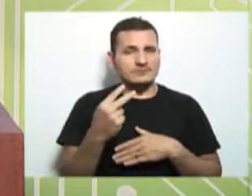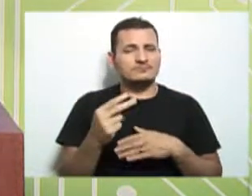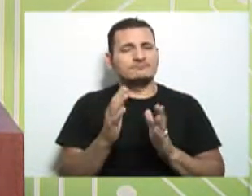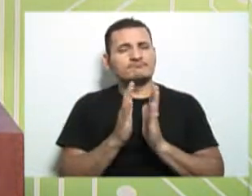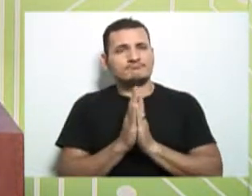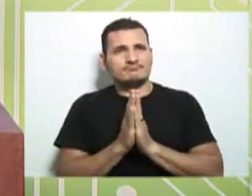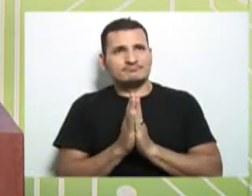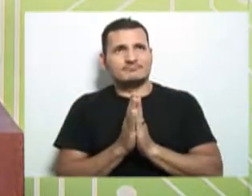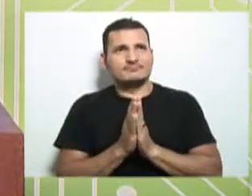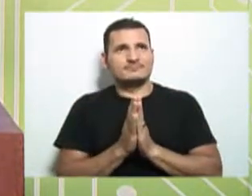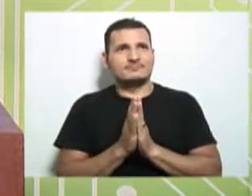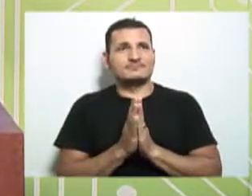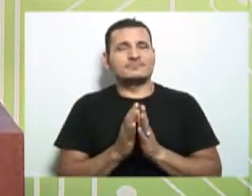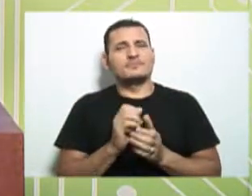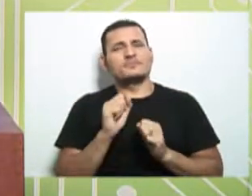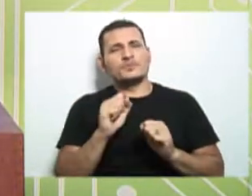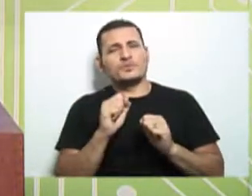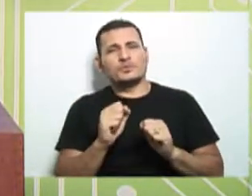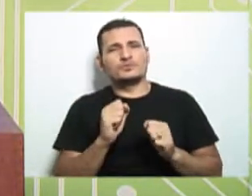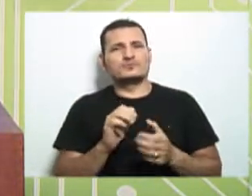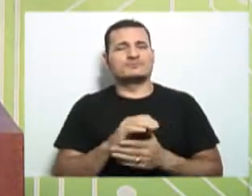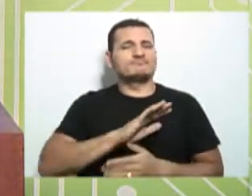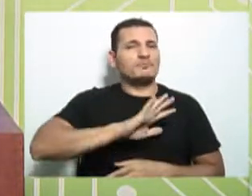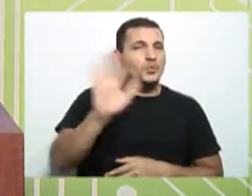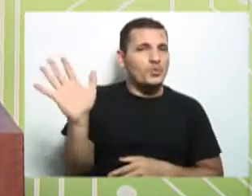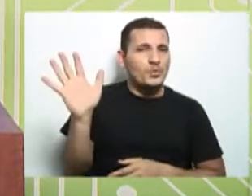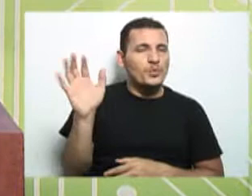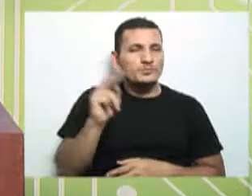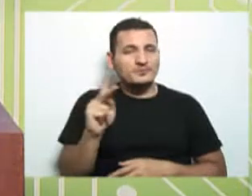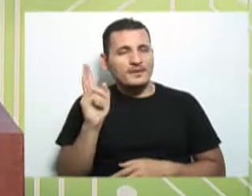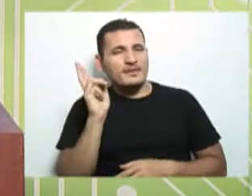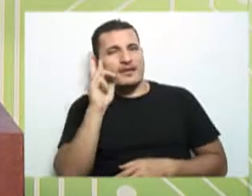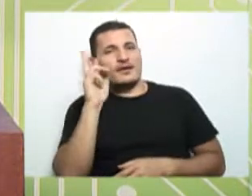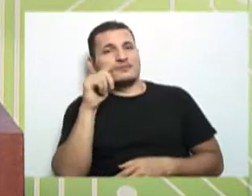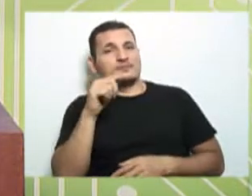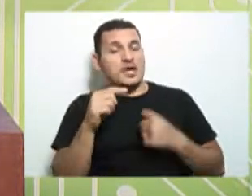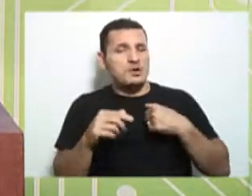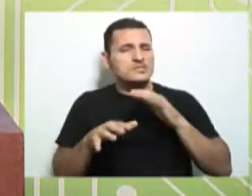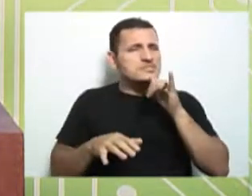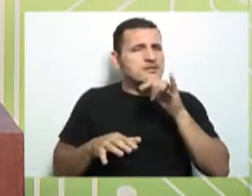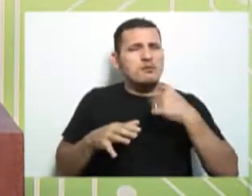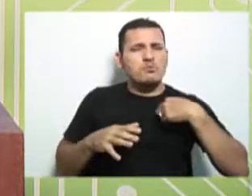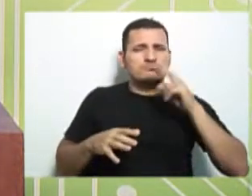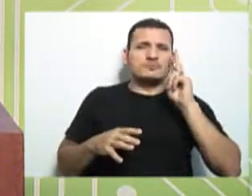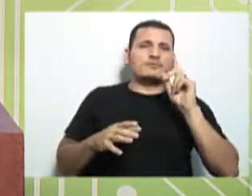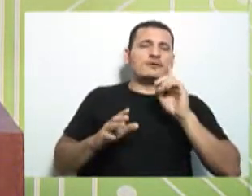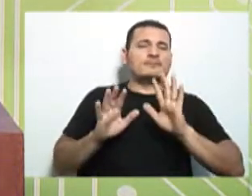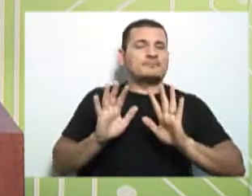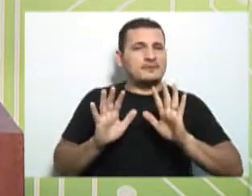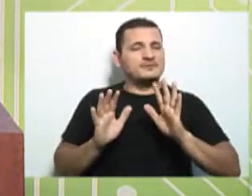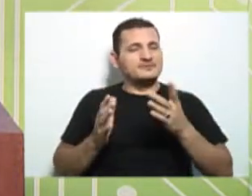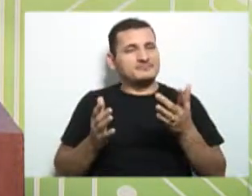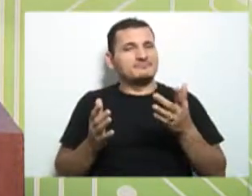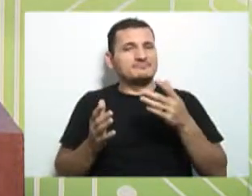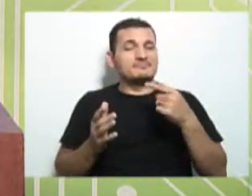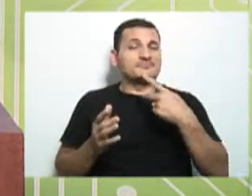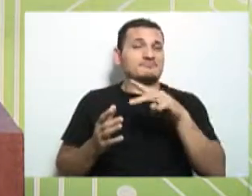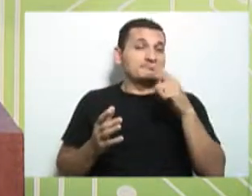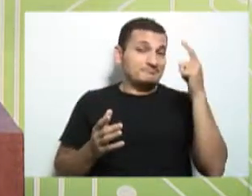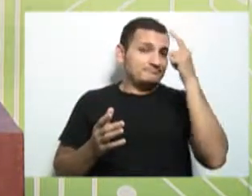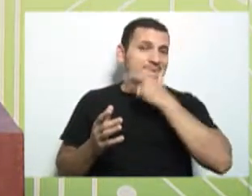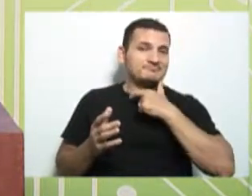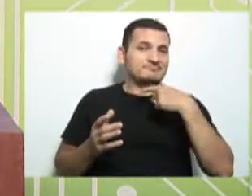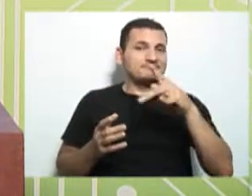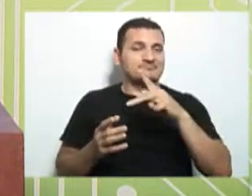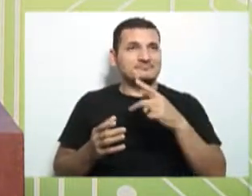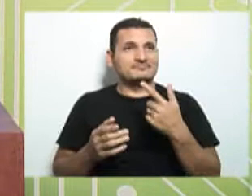favor, comenta, fala, oi professor, lembra do senhor? Eu posso não lembrar, porque realmente eu não vou lembrar da sua fisionomia, né? Apesar